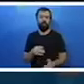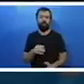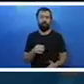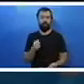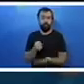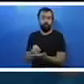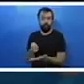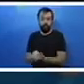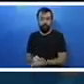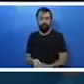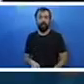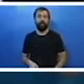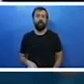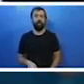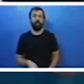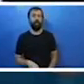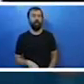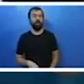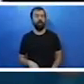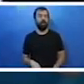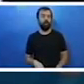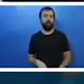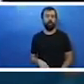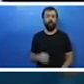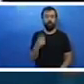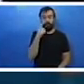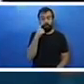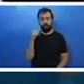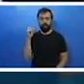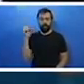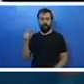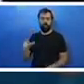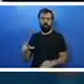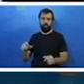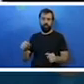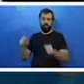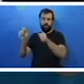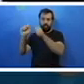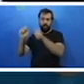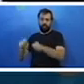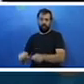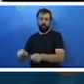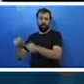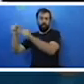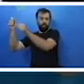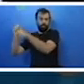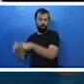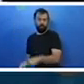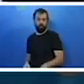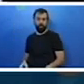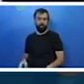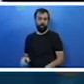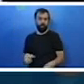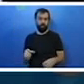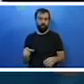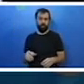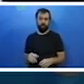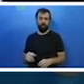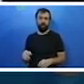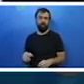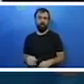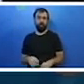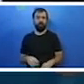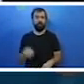são monumentos diferentes, erguidos em homenagem a Joaquim José da